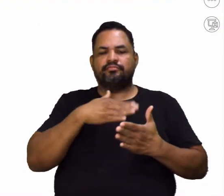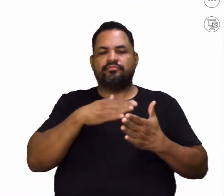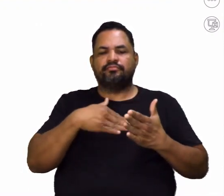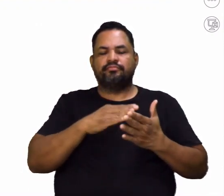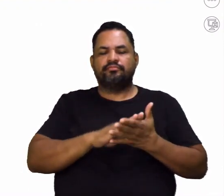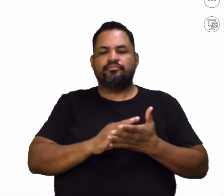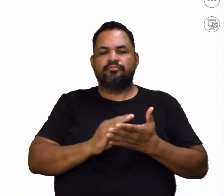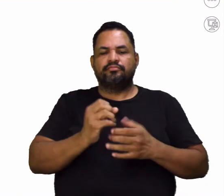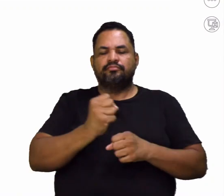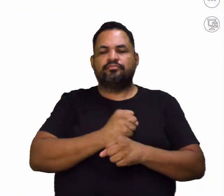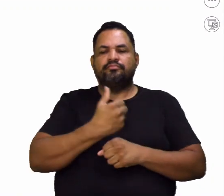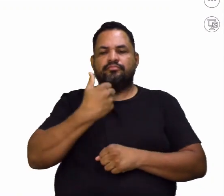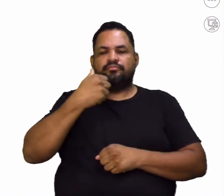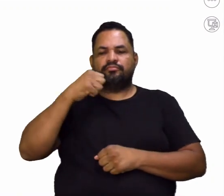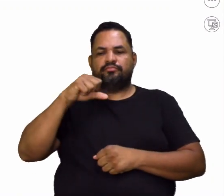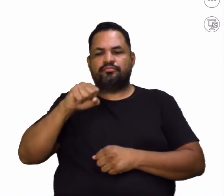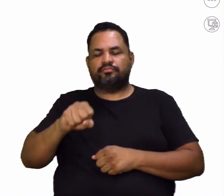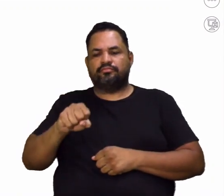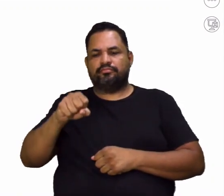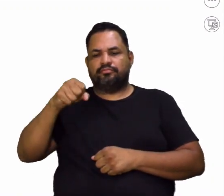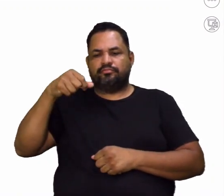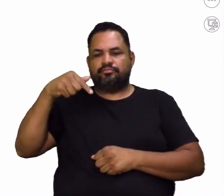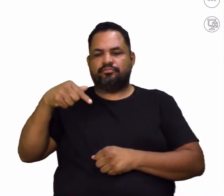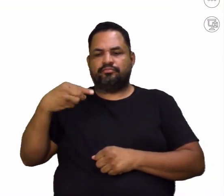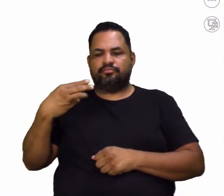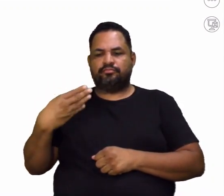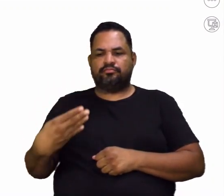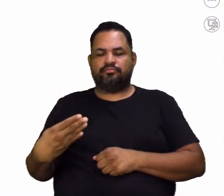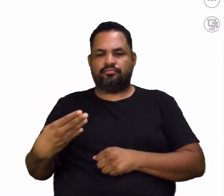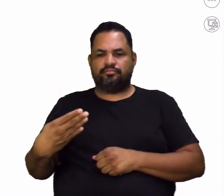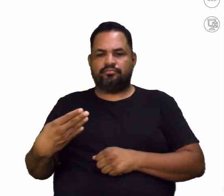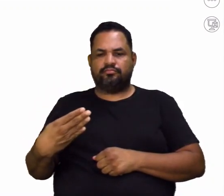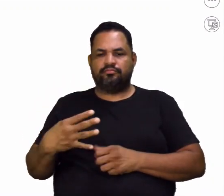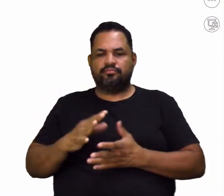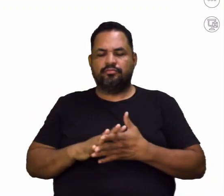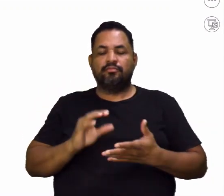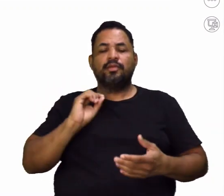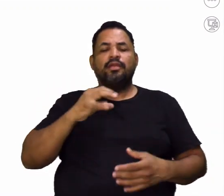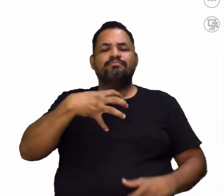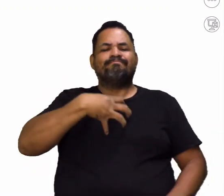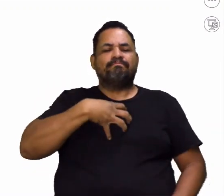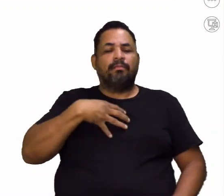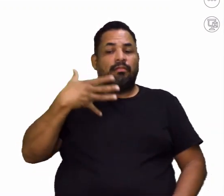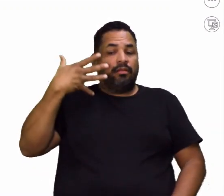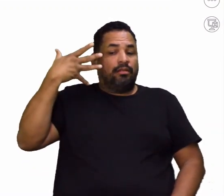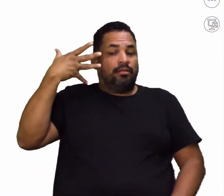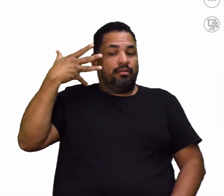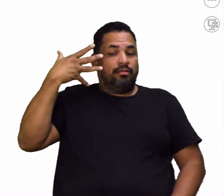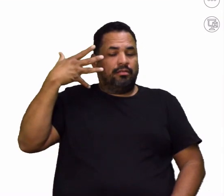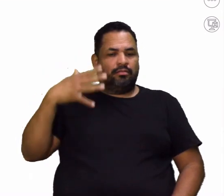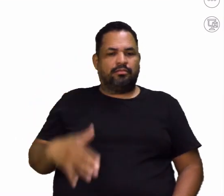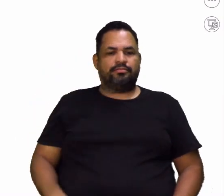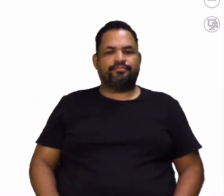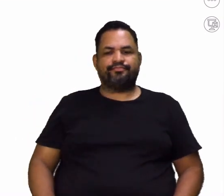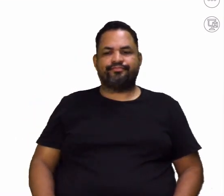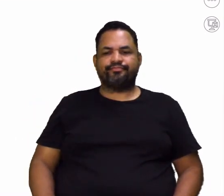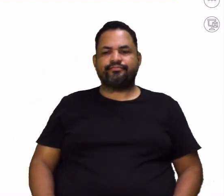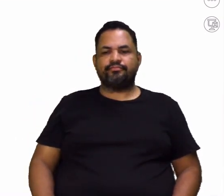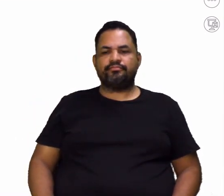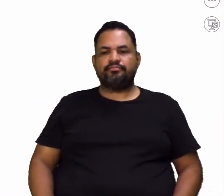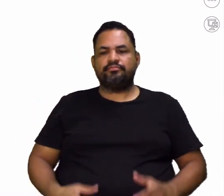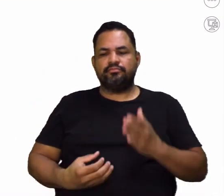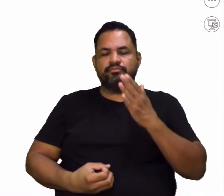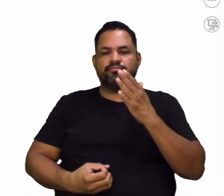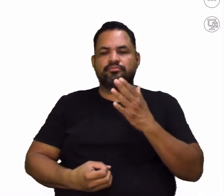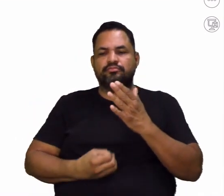1874 o que que quer dizer essa questão de impressão Olha só impressão né